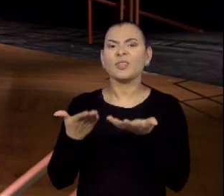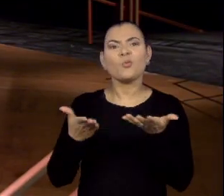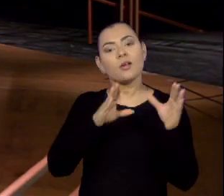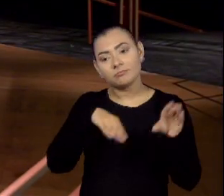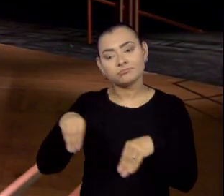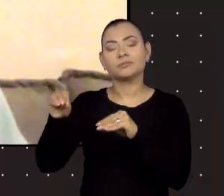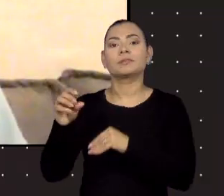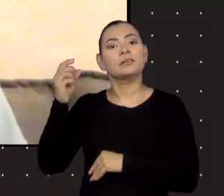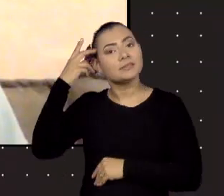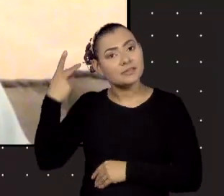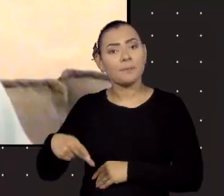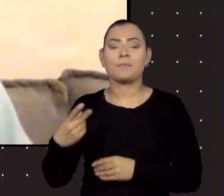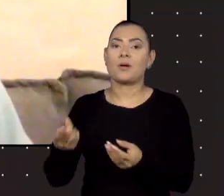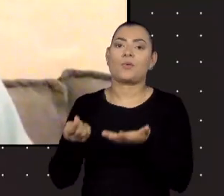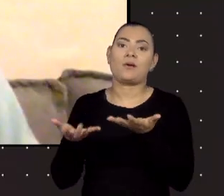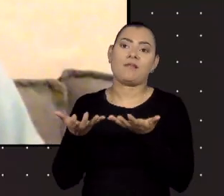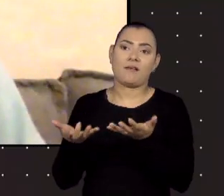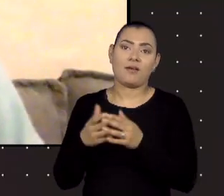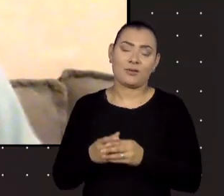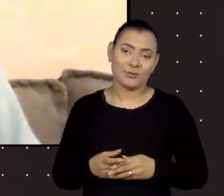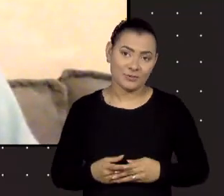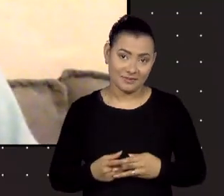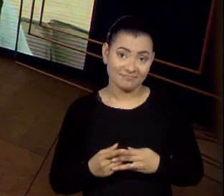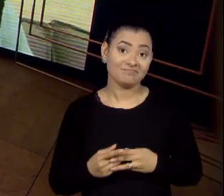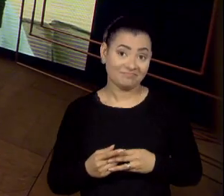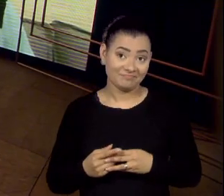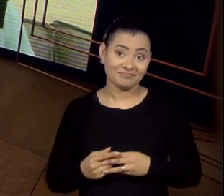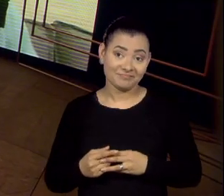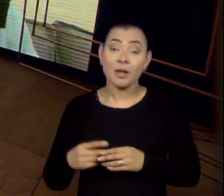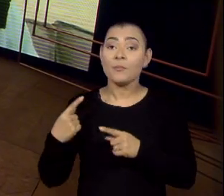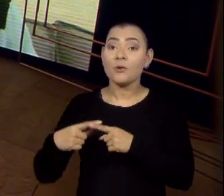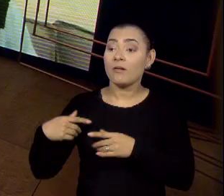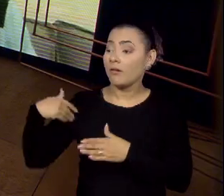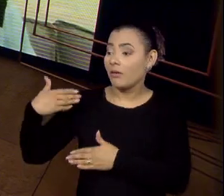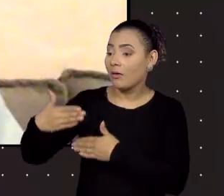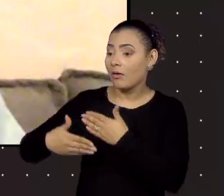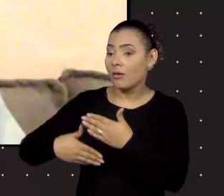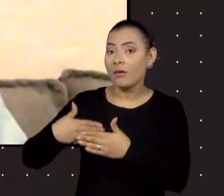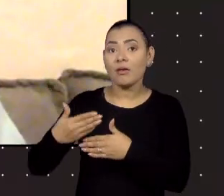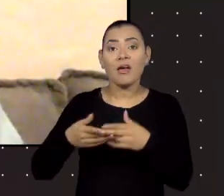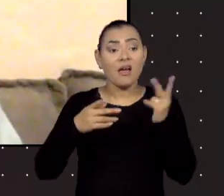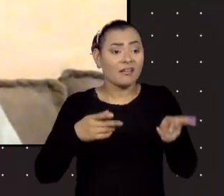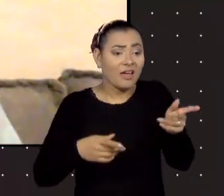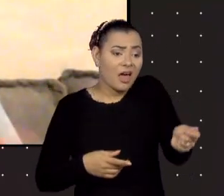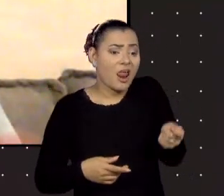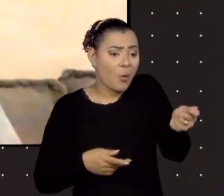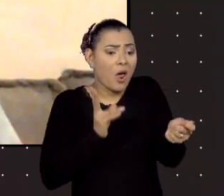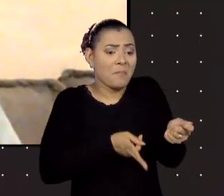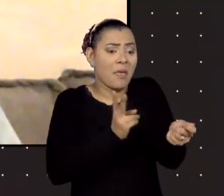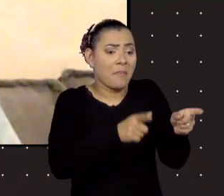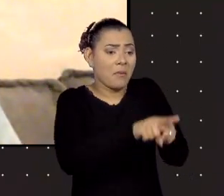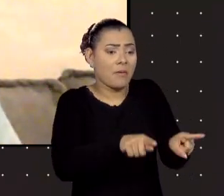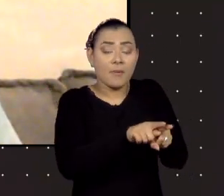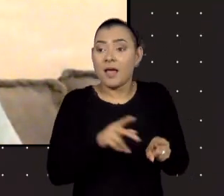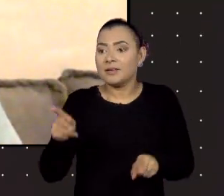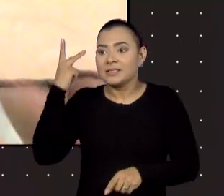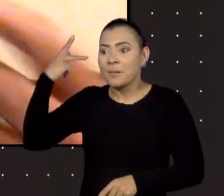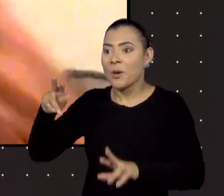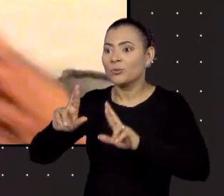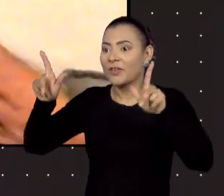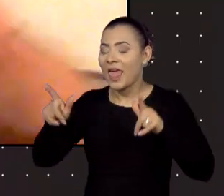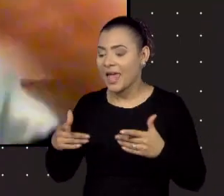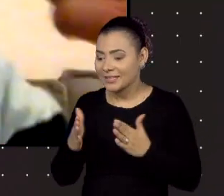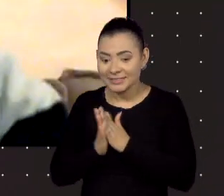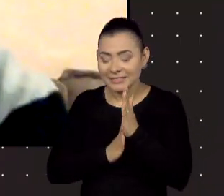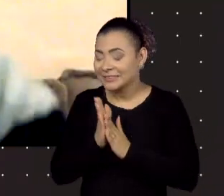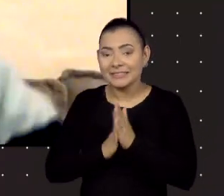aqui, porque um dia atrás do outro é tudo igual. São Paulo era Paris para nós.